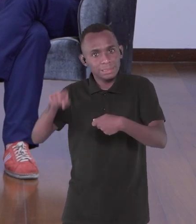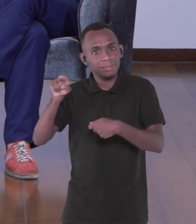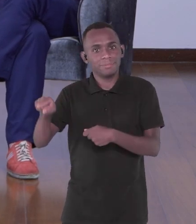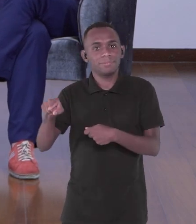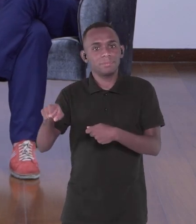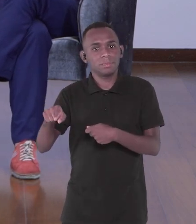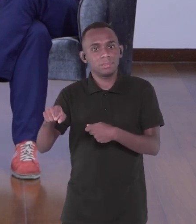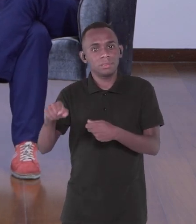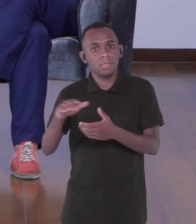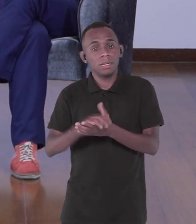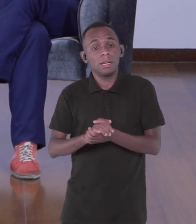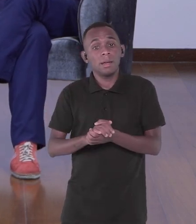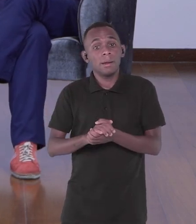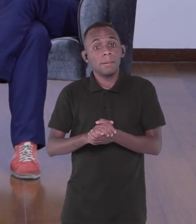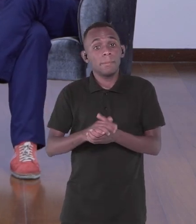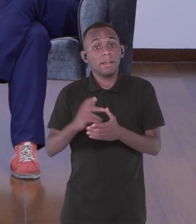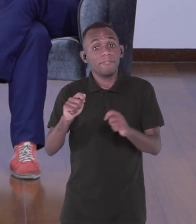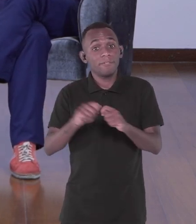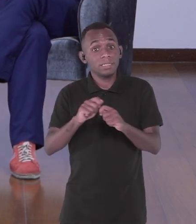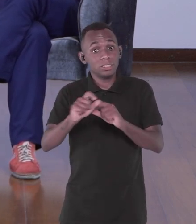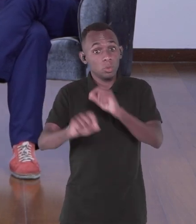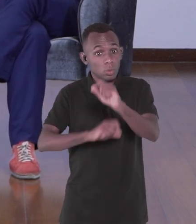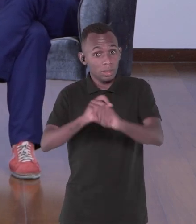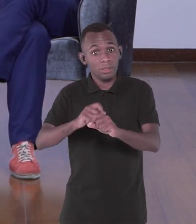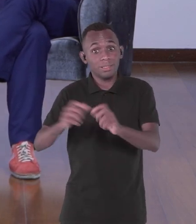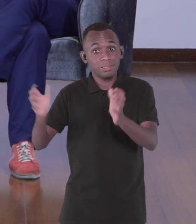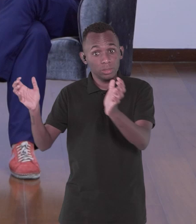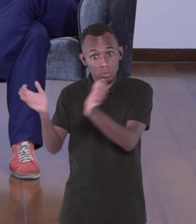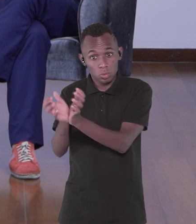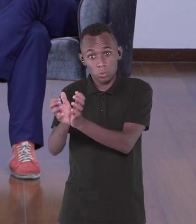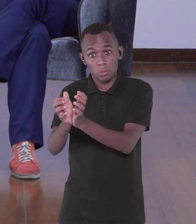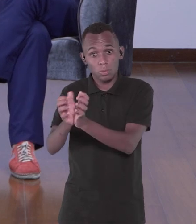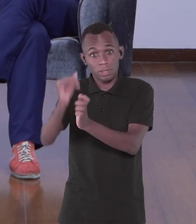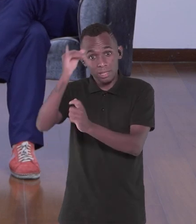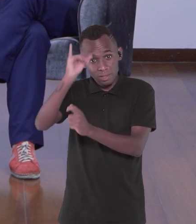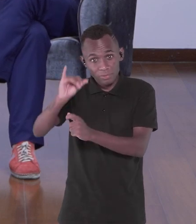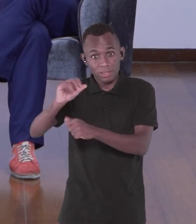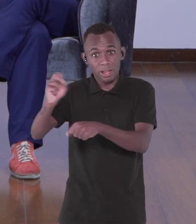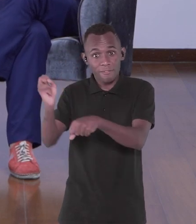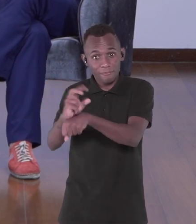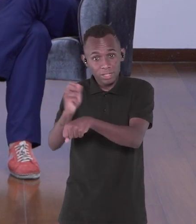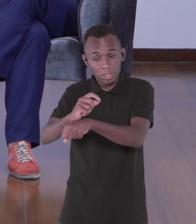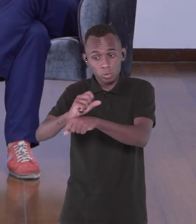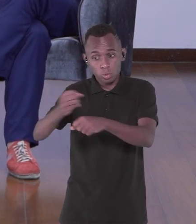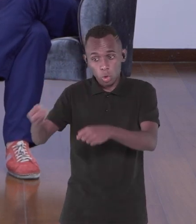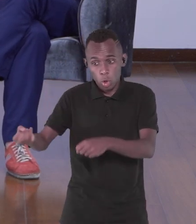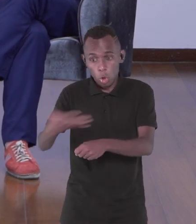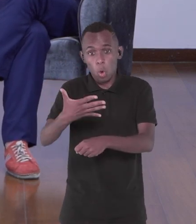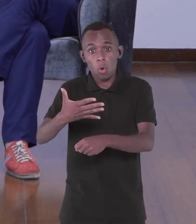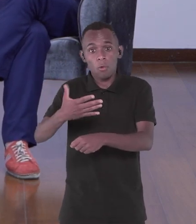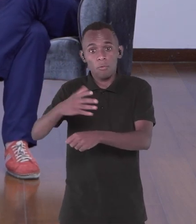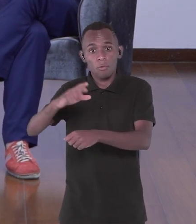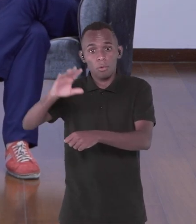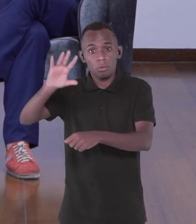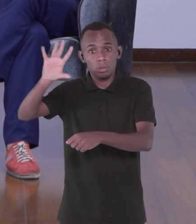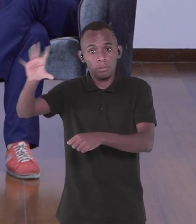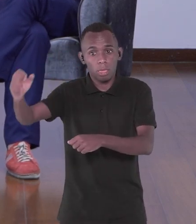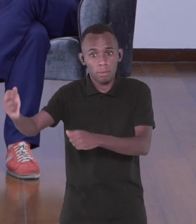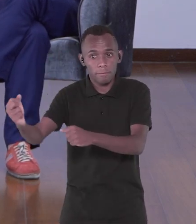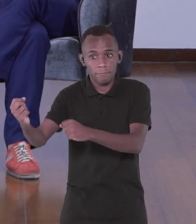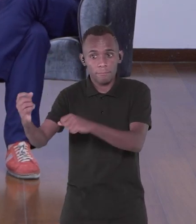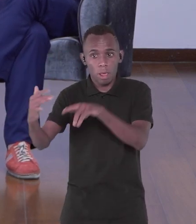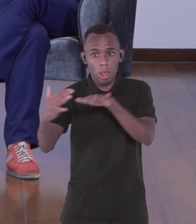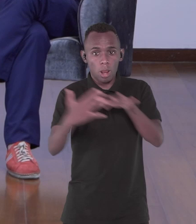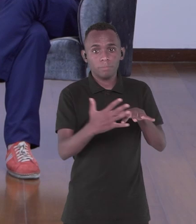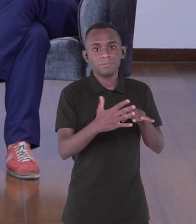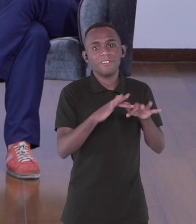para justamente não gerar a variante X, que vai dar a volta e vai matar o avô